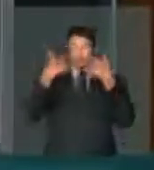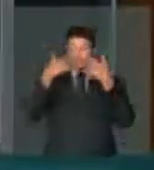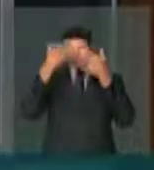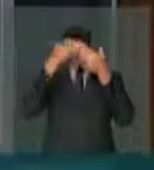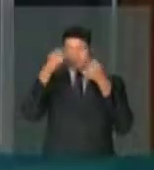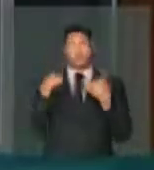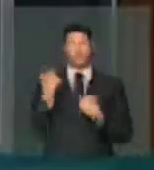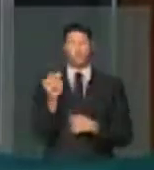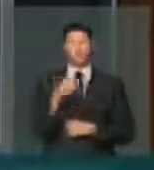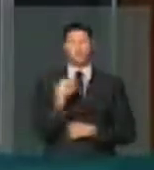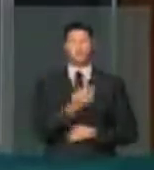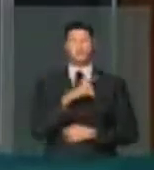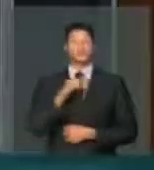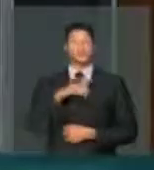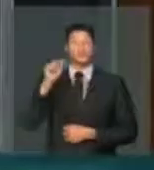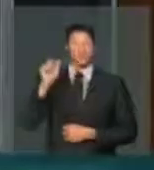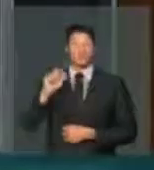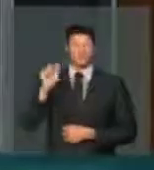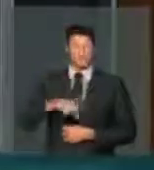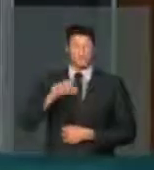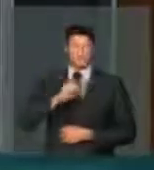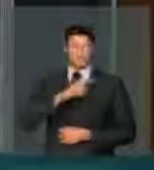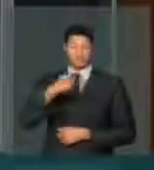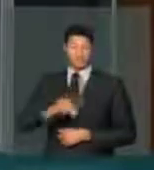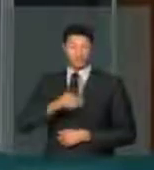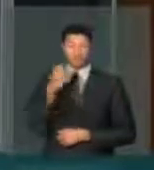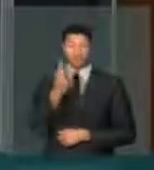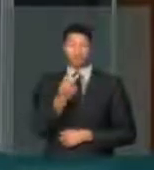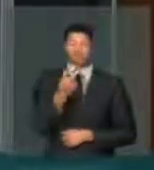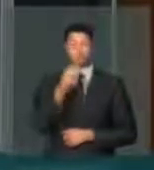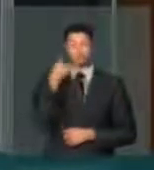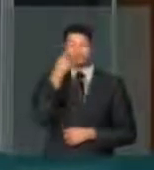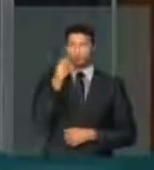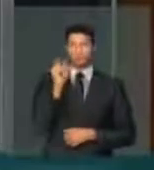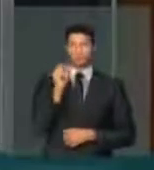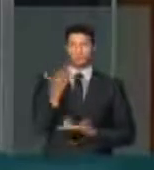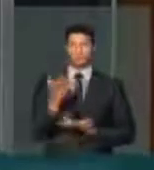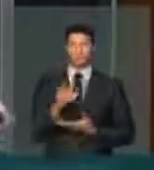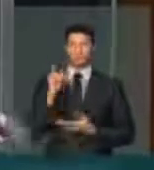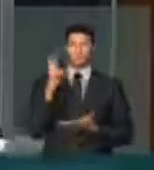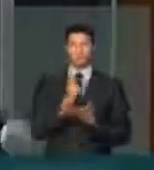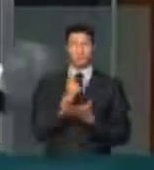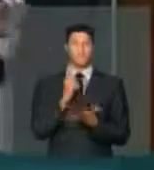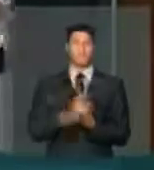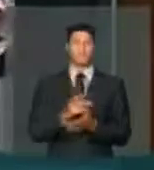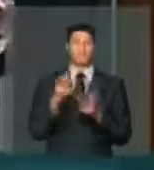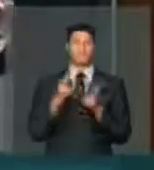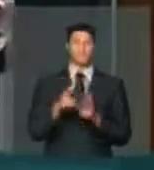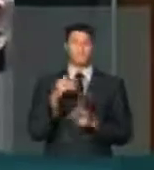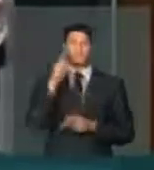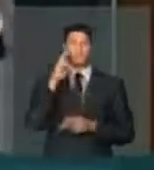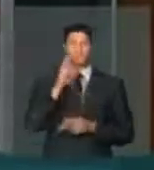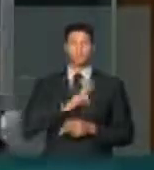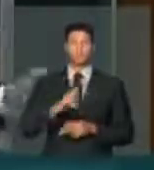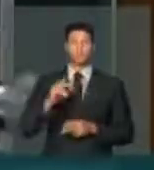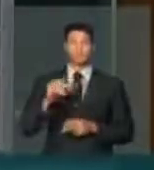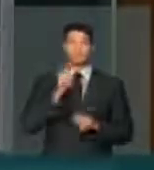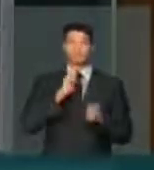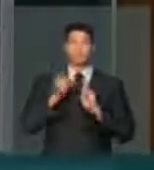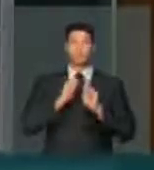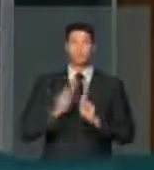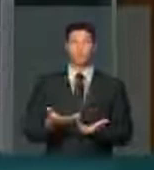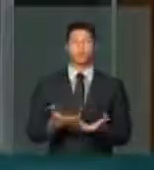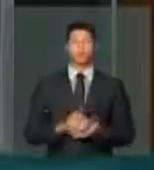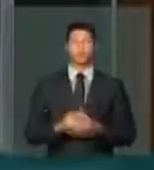O que nós temos aqui são duas faces da mesma moeda do ponto de vista